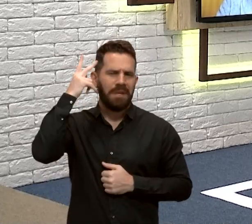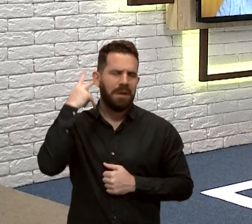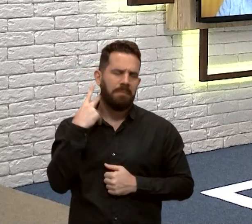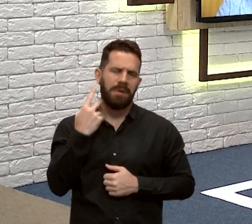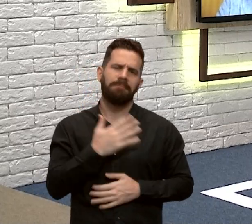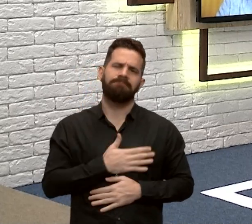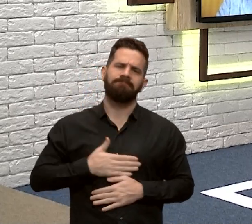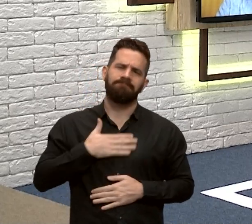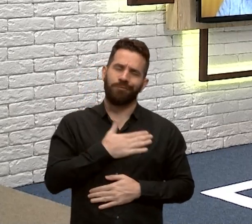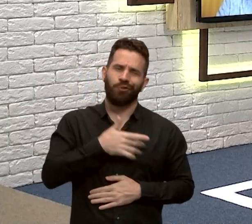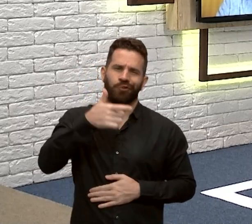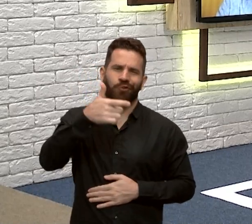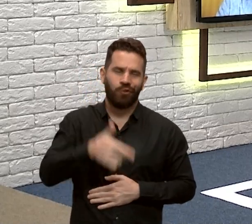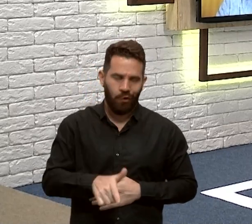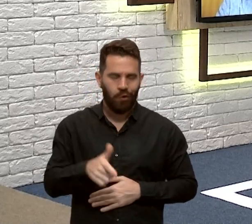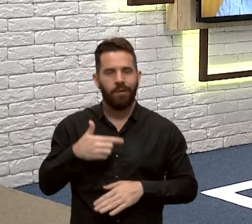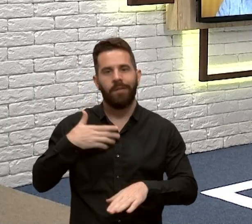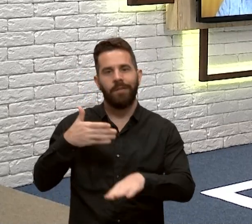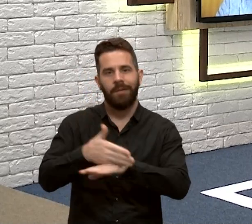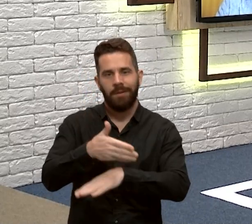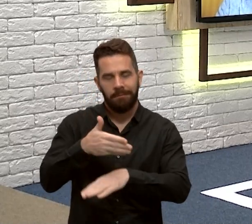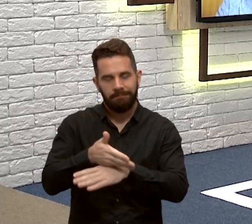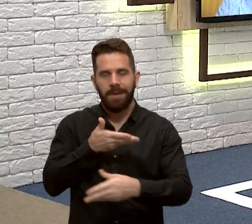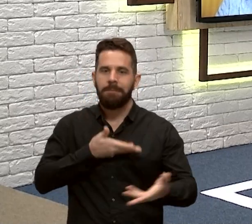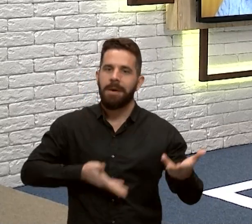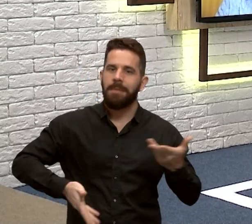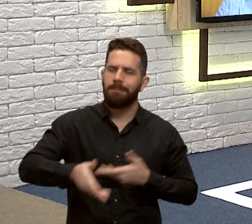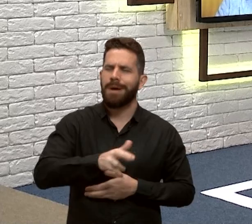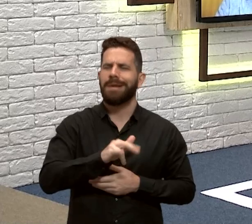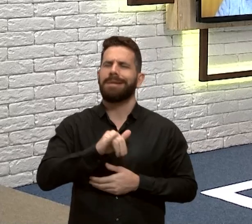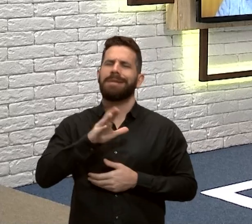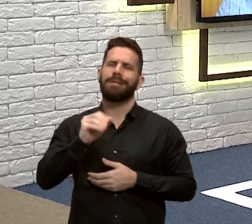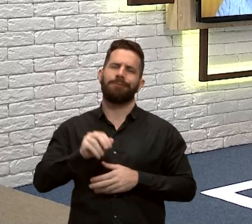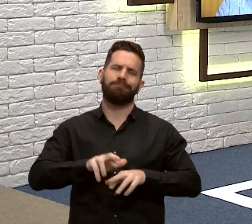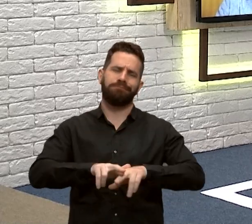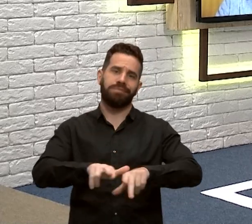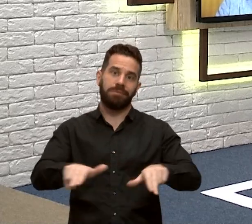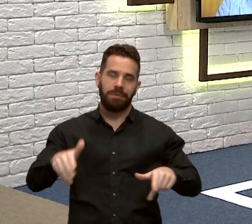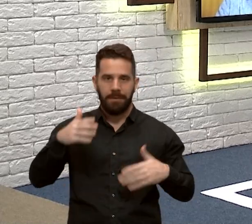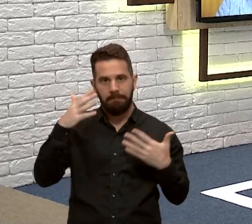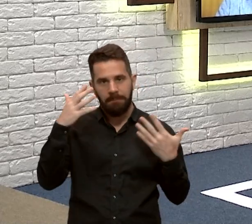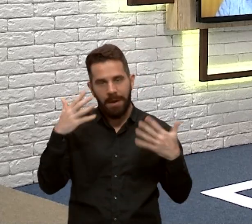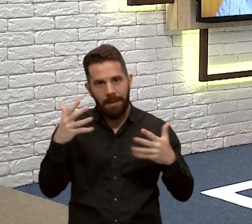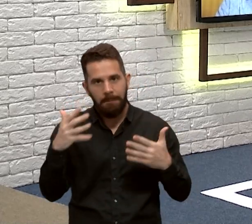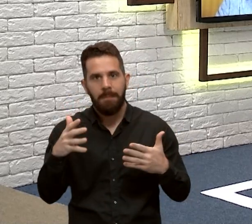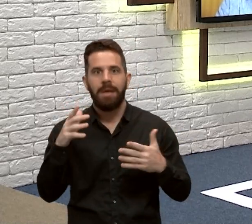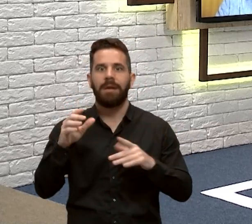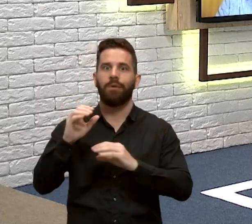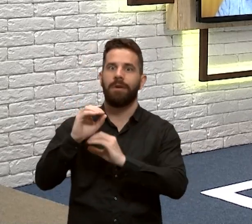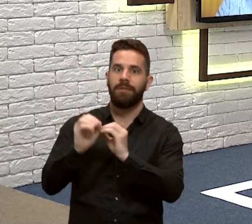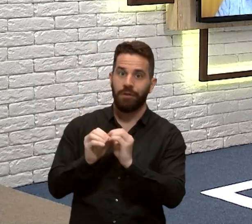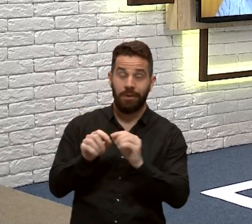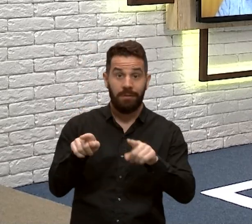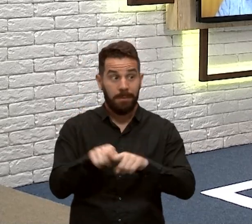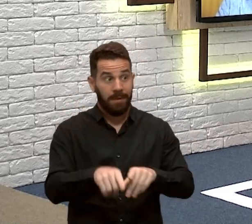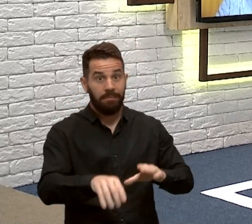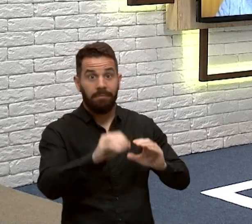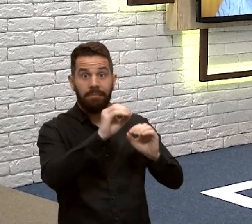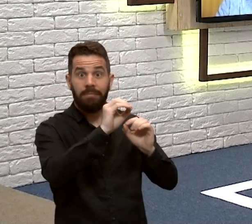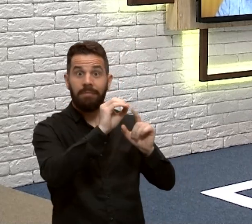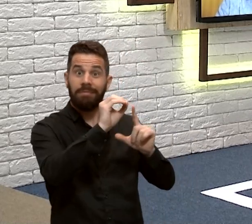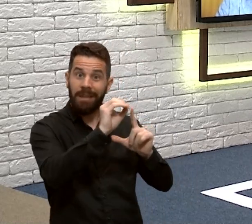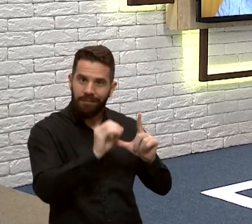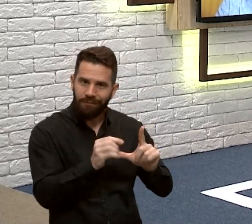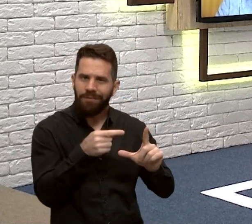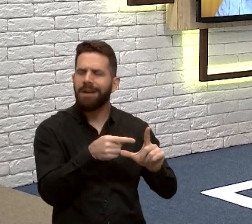vocês novamente, é sempre um espaço muito rico, né? Parabéns aí para a UFG, parabéns para a TV UFG, por cumprir esse desafio